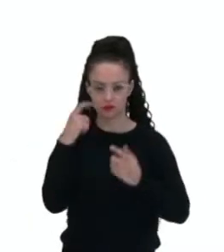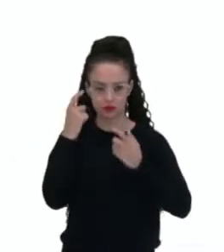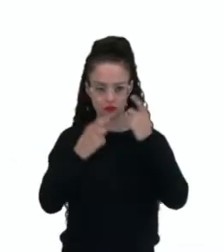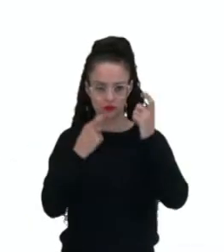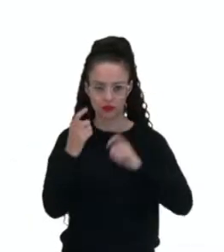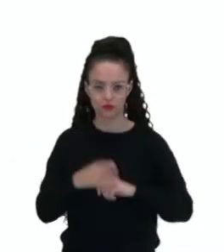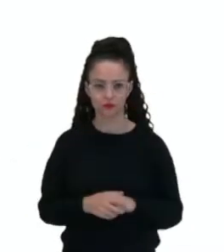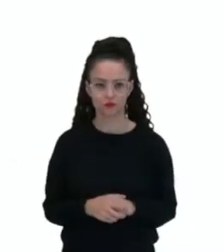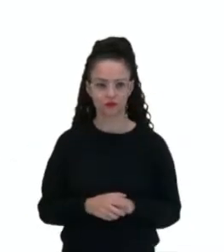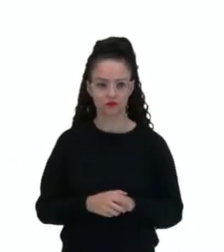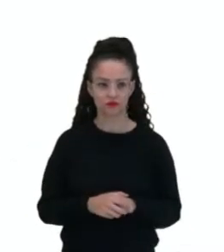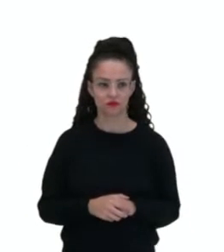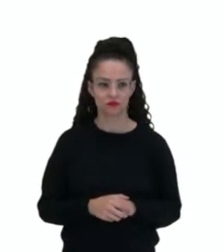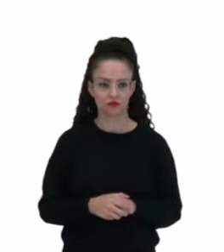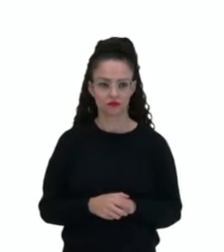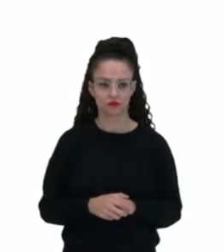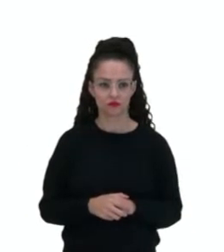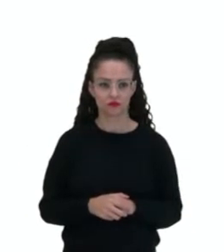preocupação.